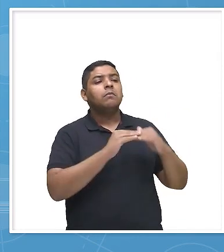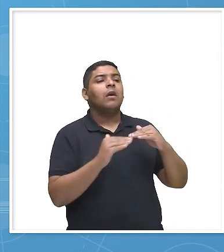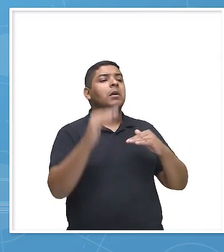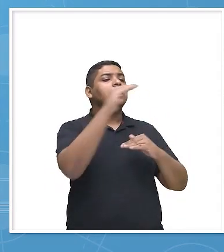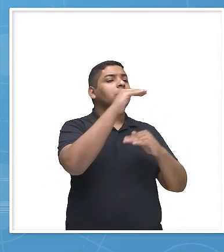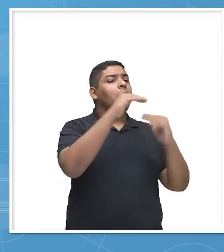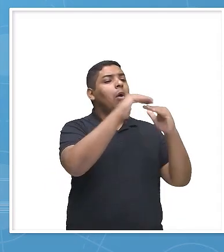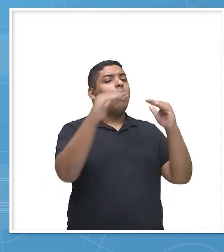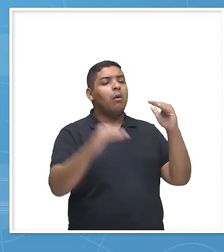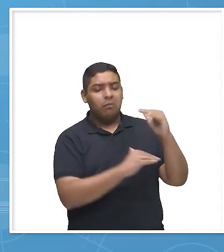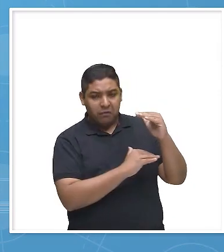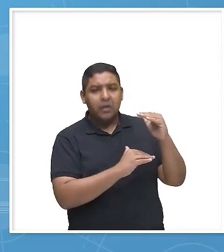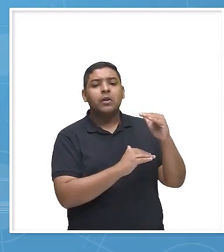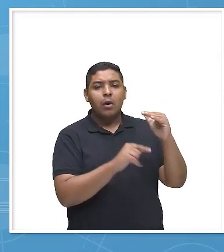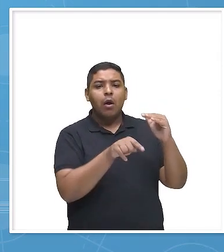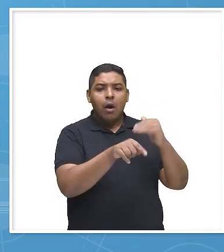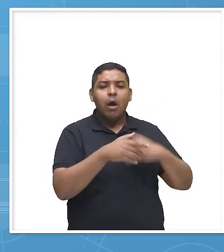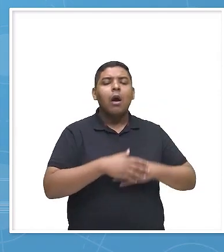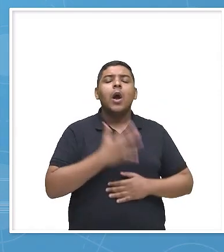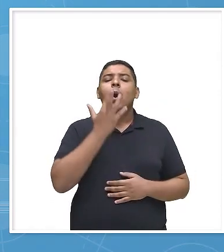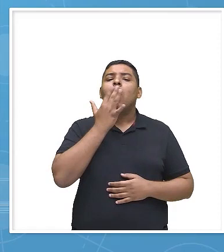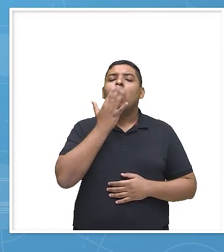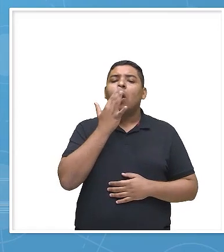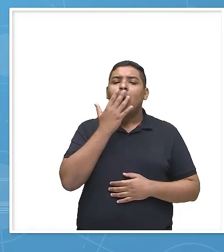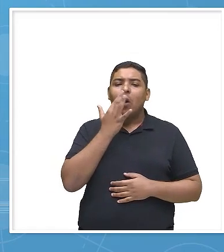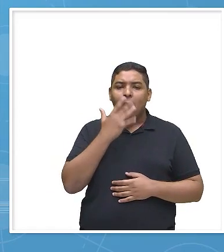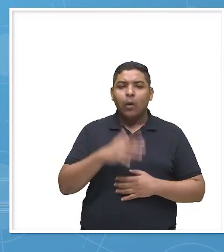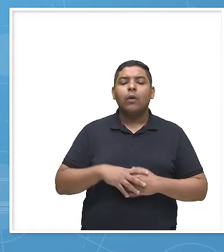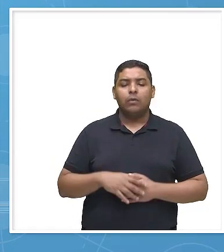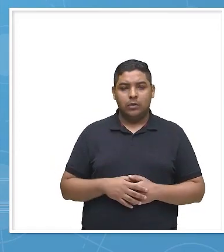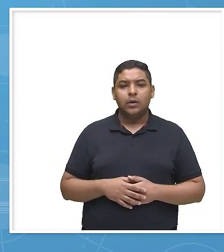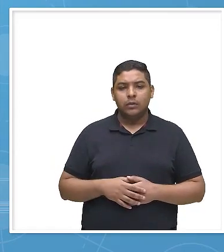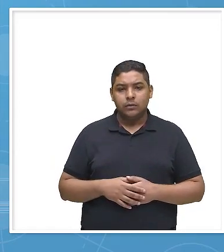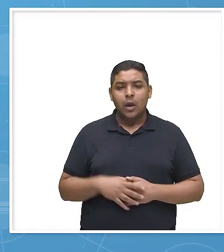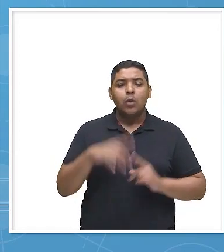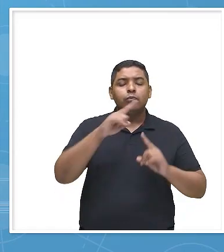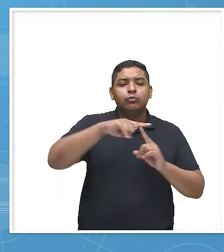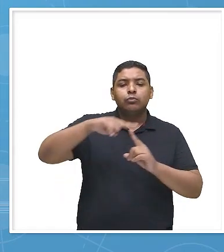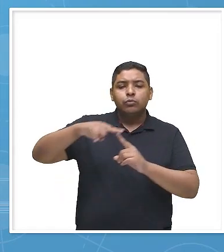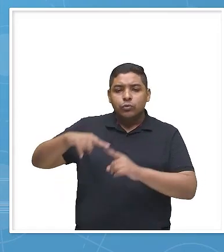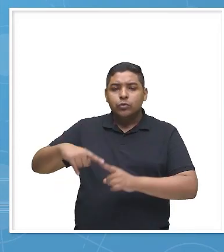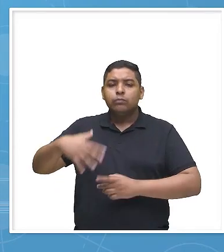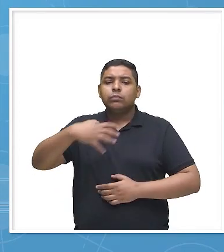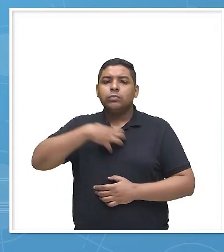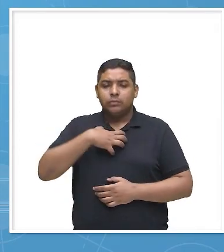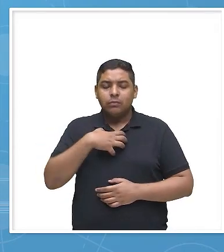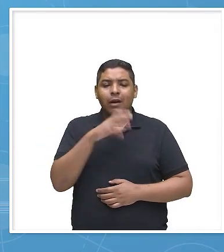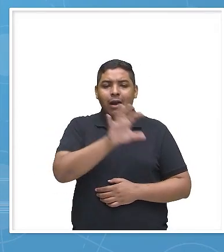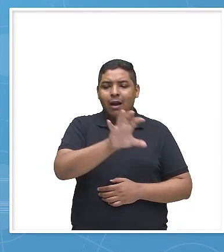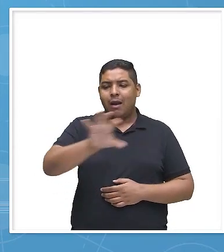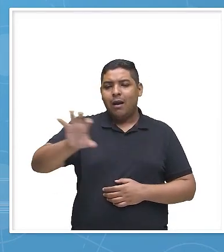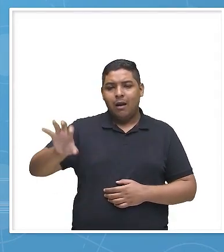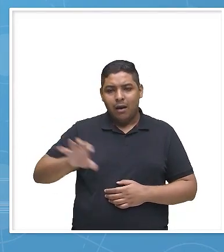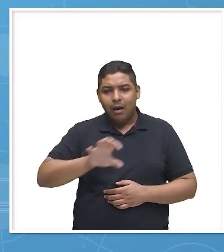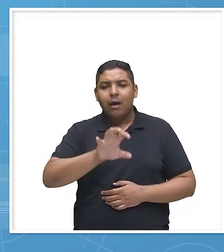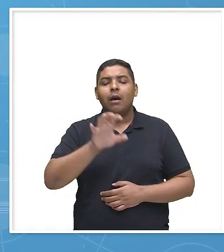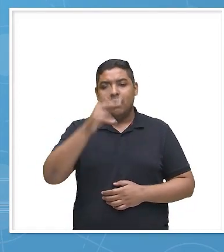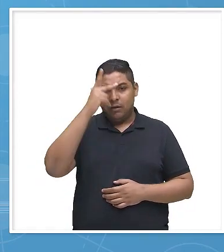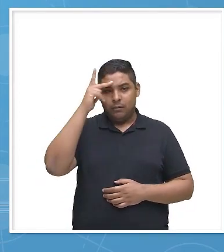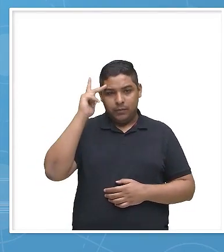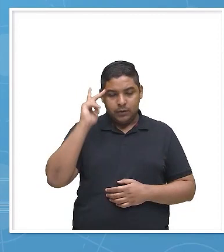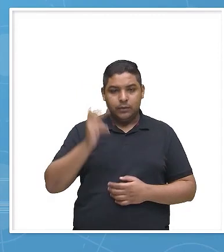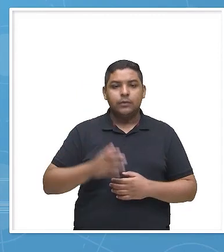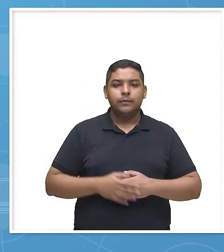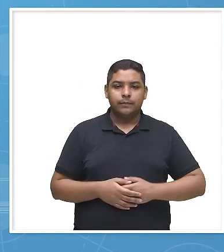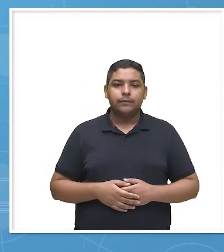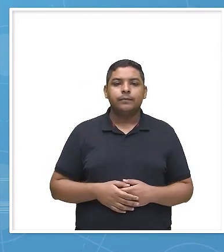inferior pela sua cor de pele, pela raça que essa pessoa pertence. Até porque o conceito de raça já não existe mais, né, gente? A